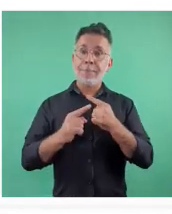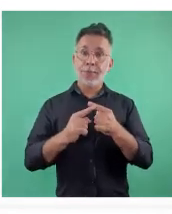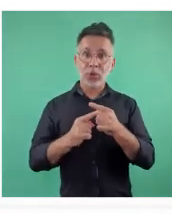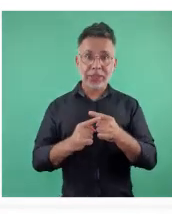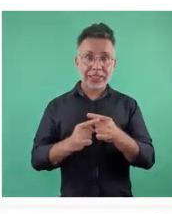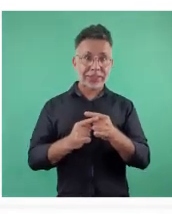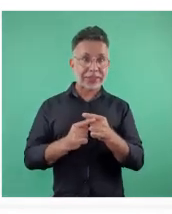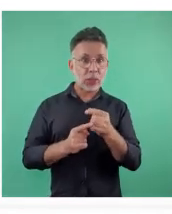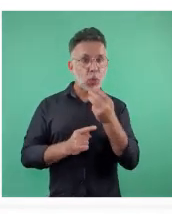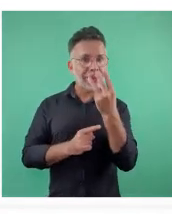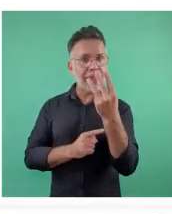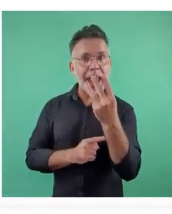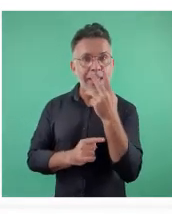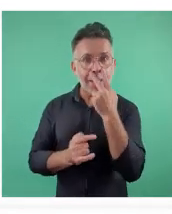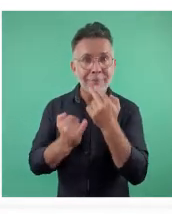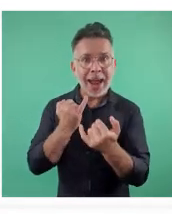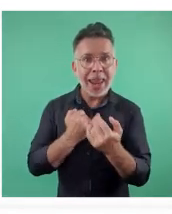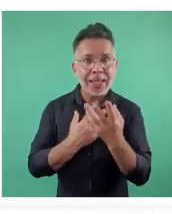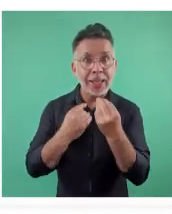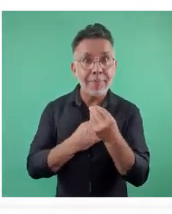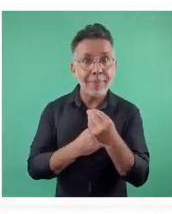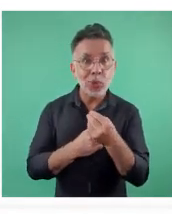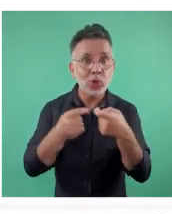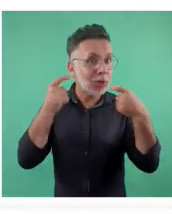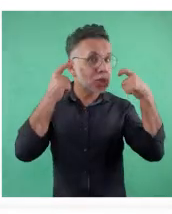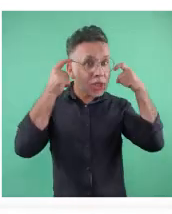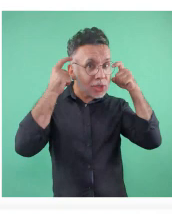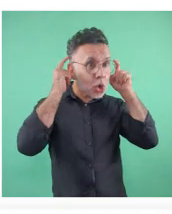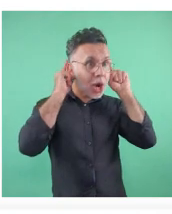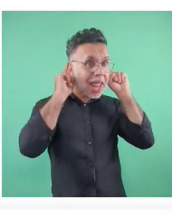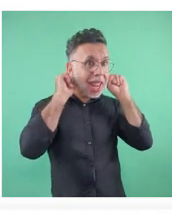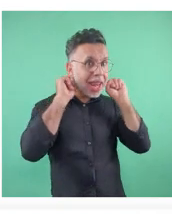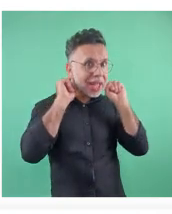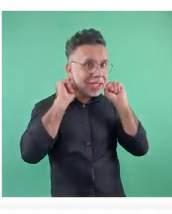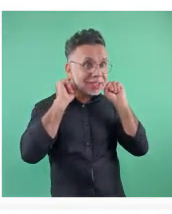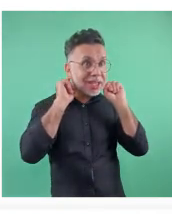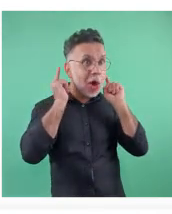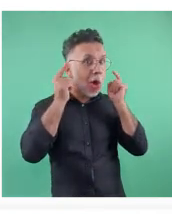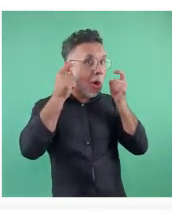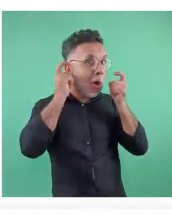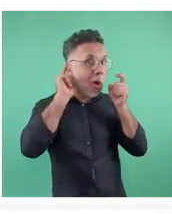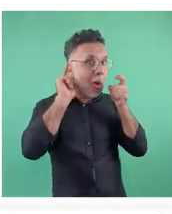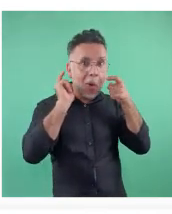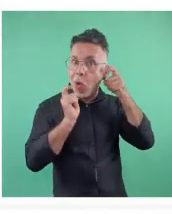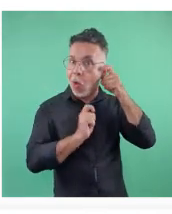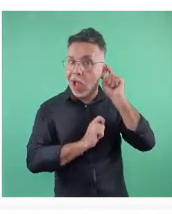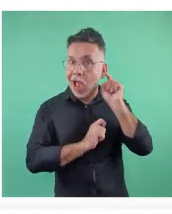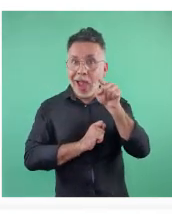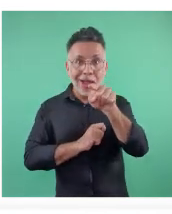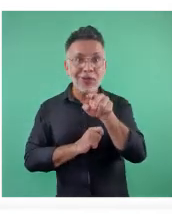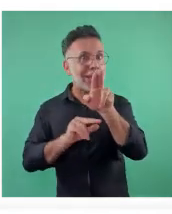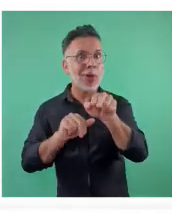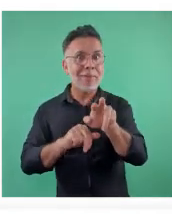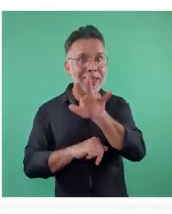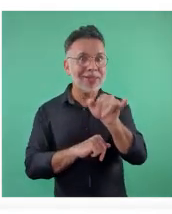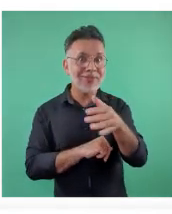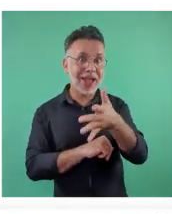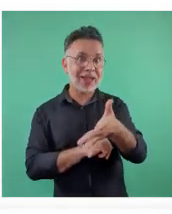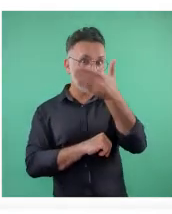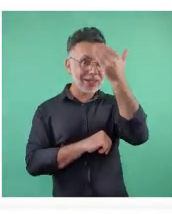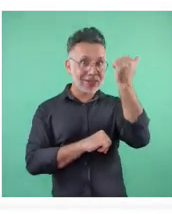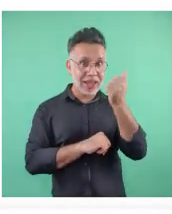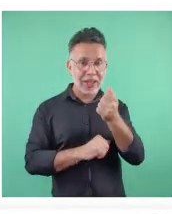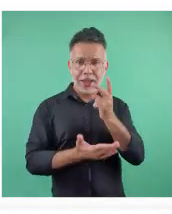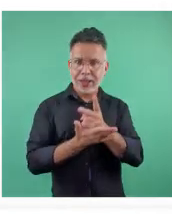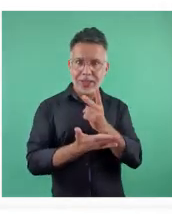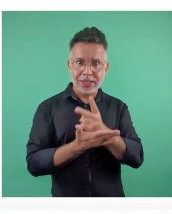3 parece muito com as nossas orelhas. Então, dessa maneira, você nunca mais vai esquecer que todo ano, dia